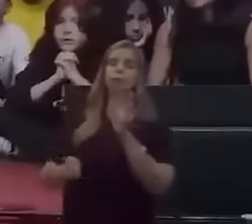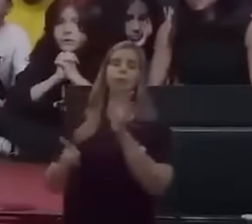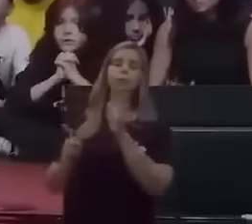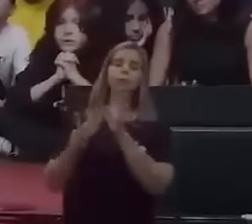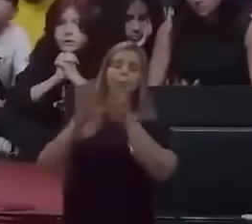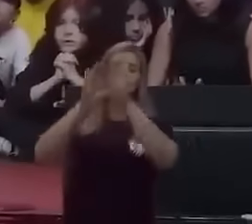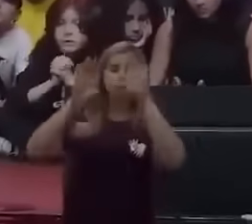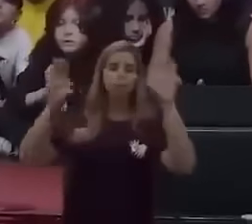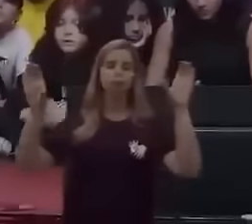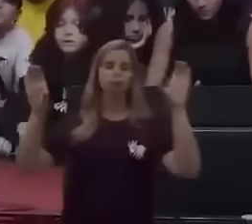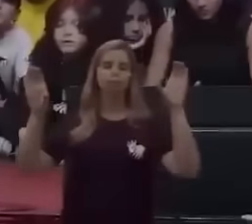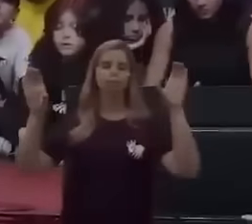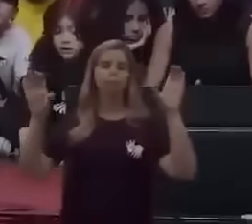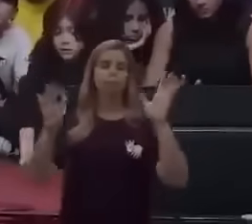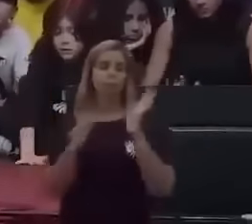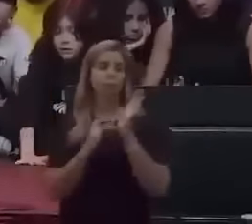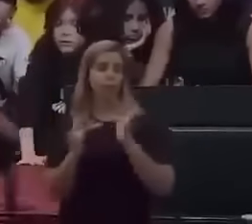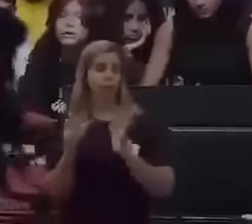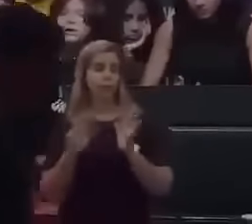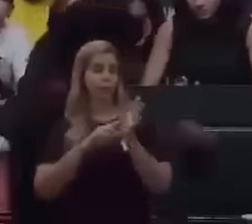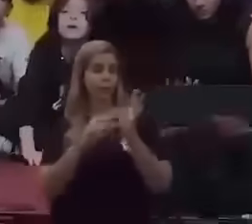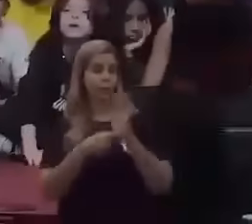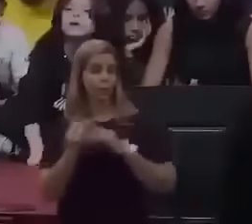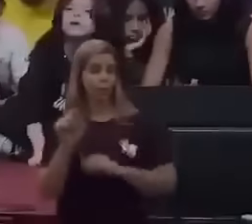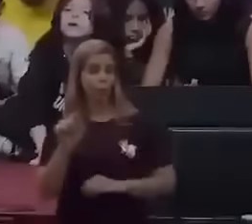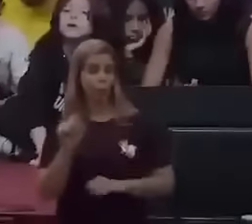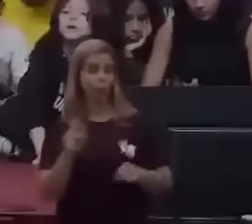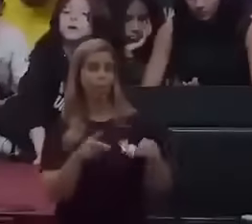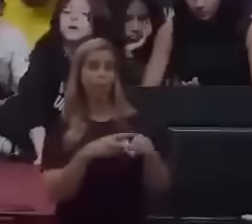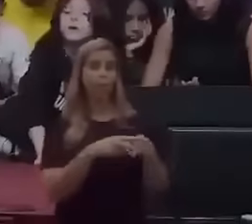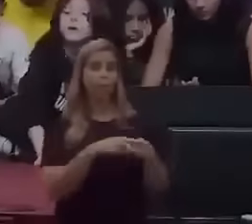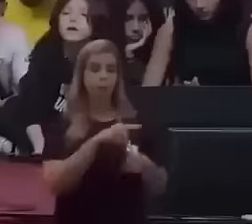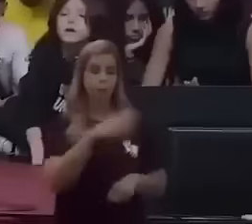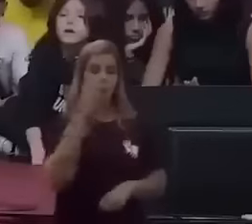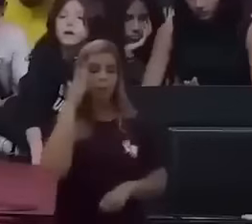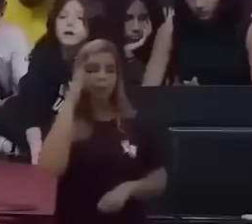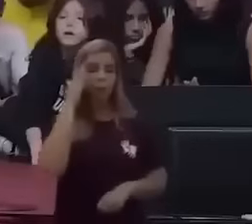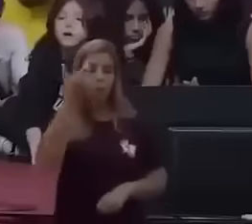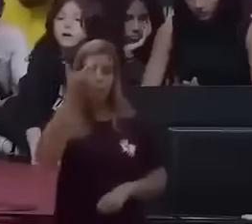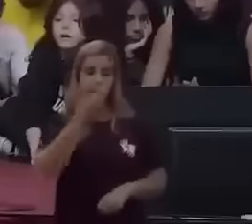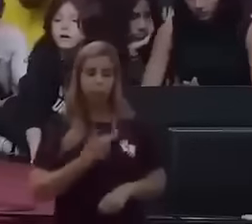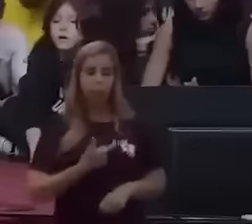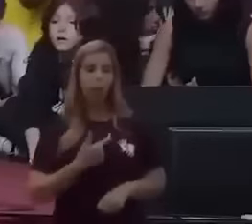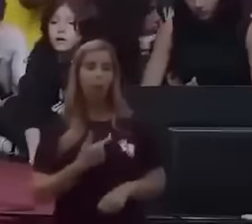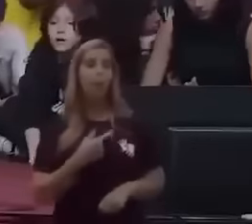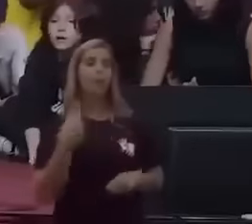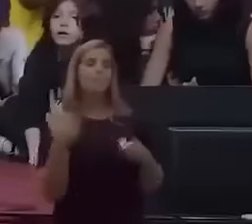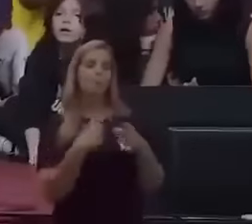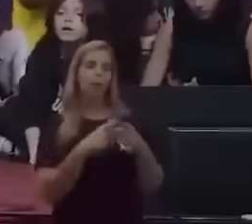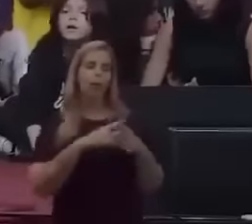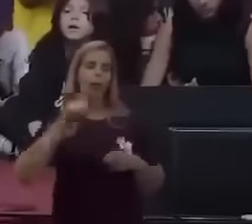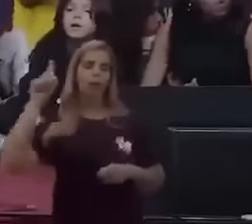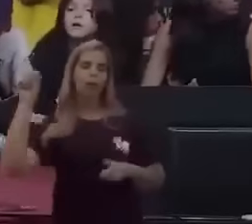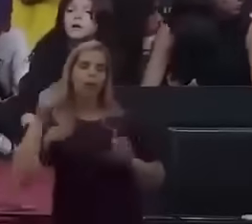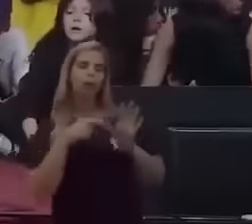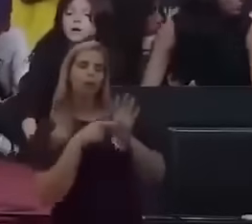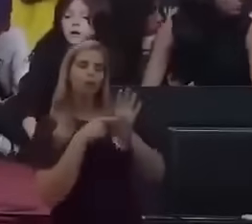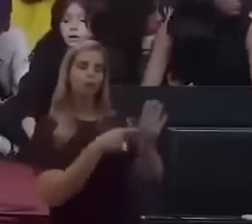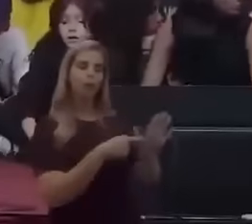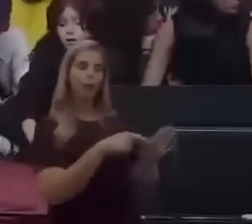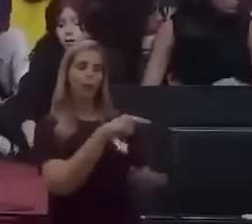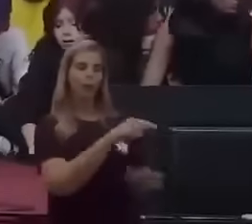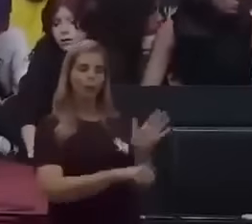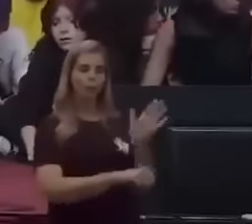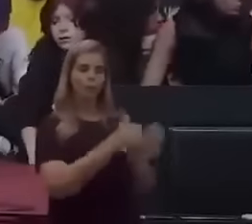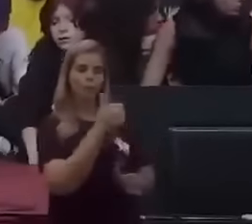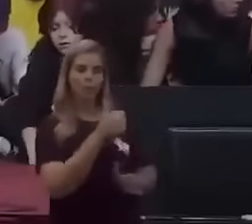Em outras palavras, Jesus está dizendo o seguinte: ô Pedro, você só sabe quem eu sou porque o Pai me revelou para você.